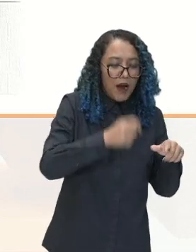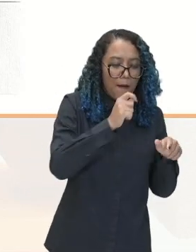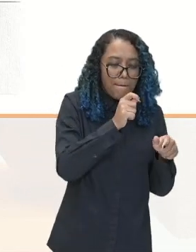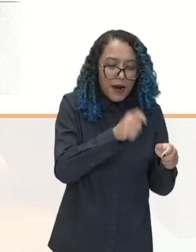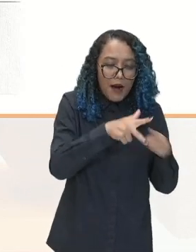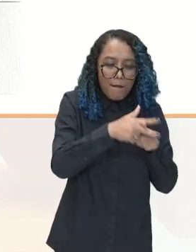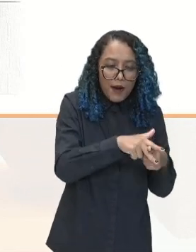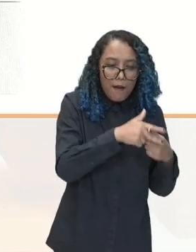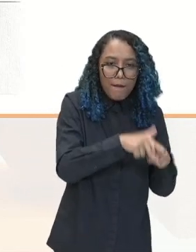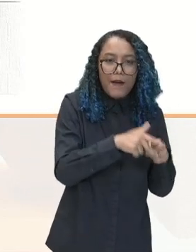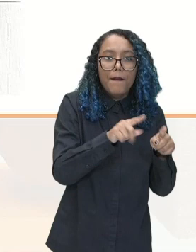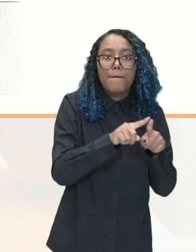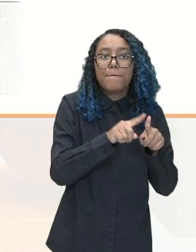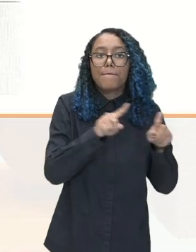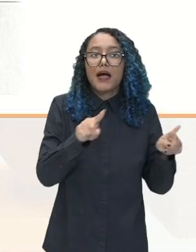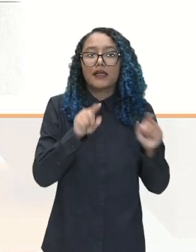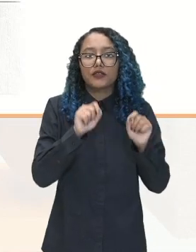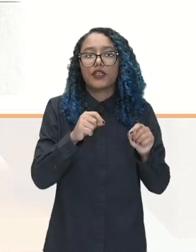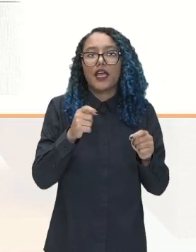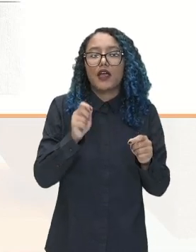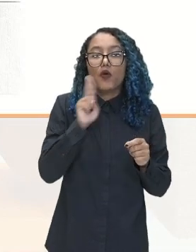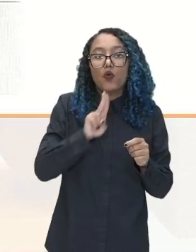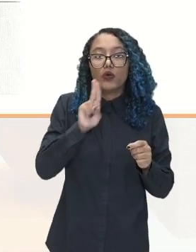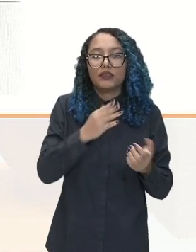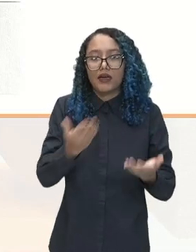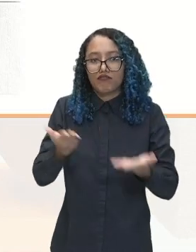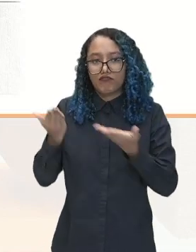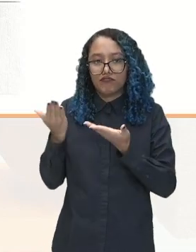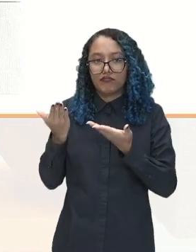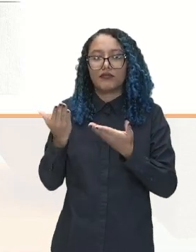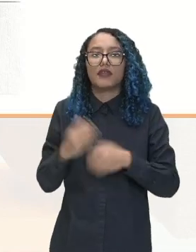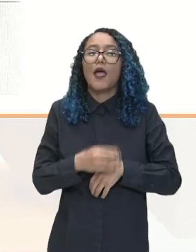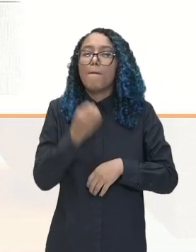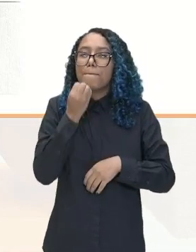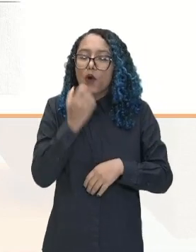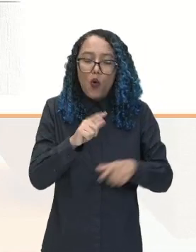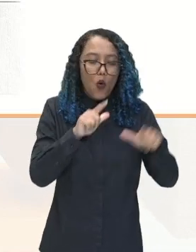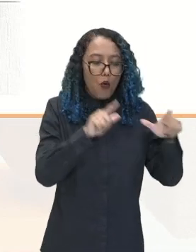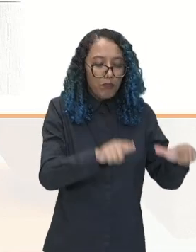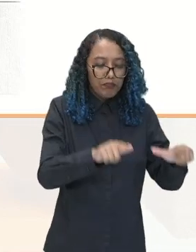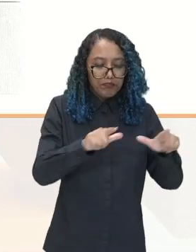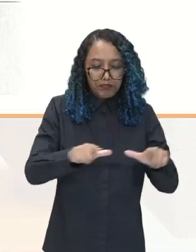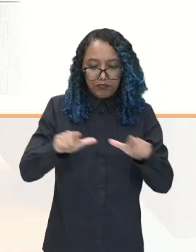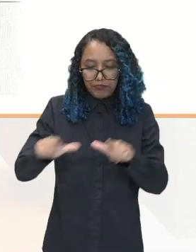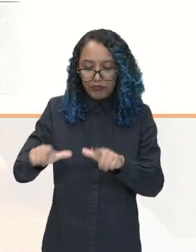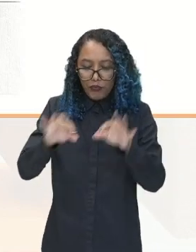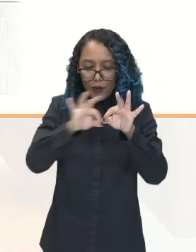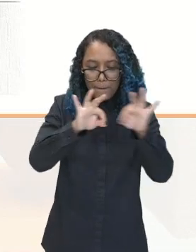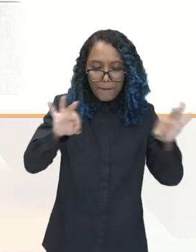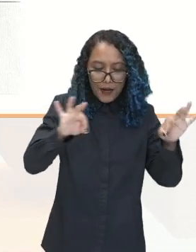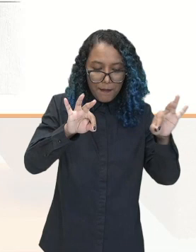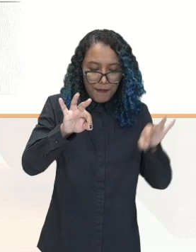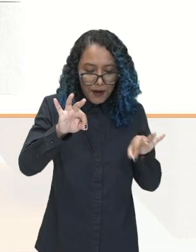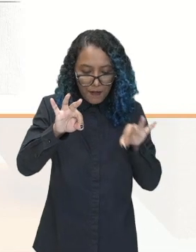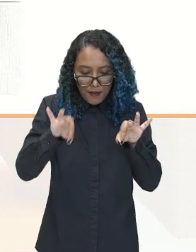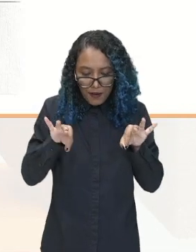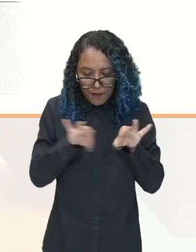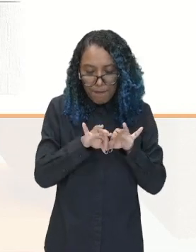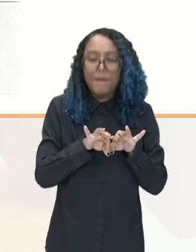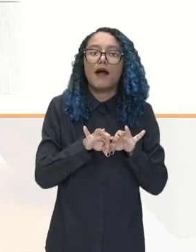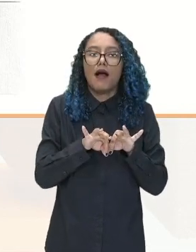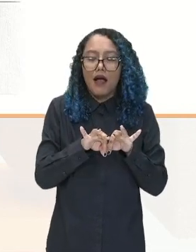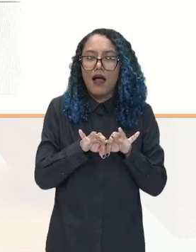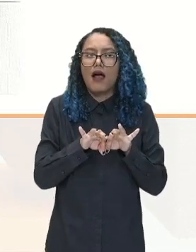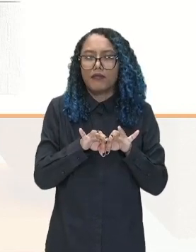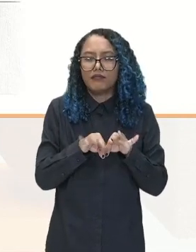que vai ter qualidade, porque vai ter perfeição, né? Você vai marcar ali, ele vai sempre fazer a mesma coisa. Então você